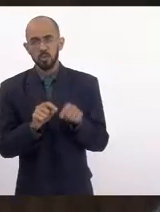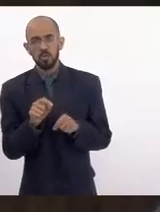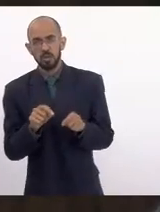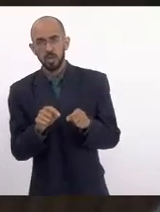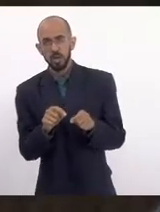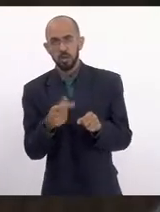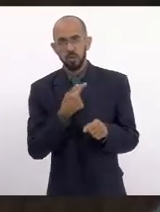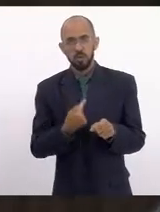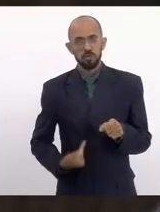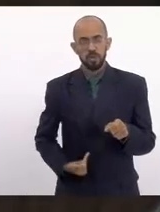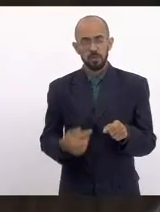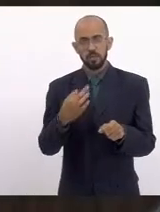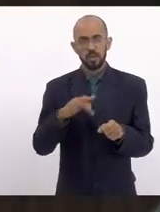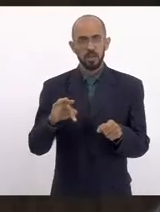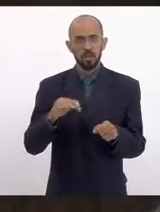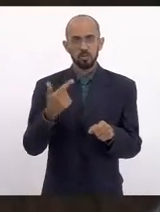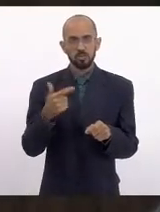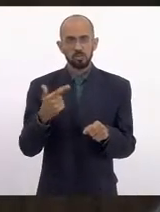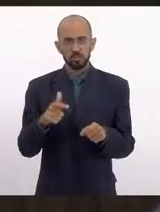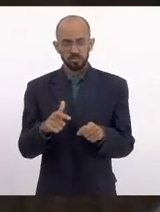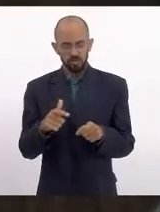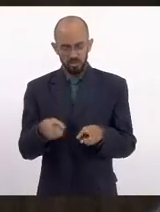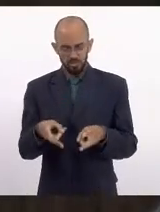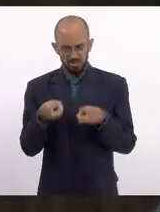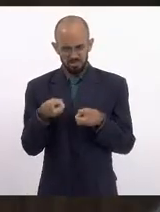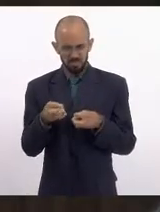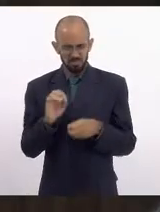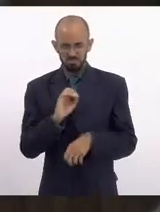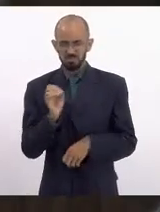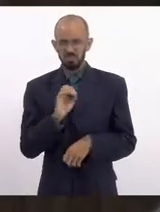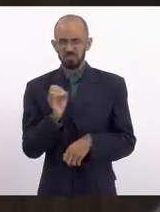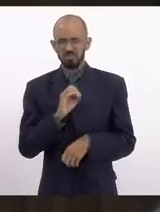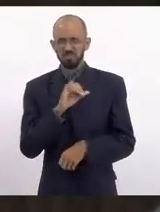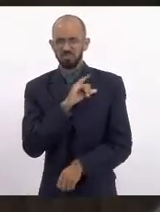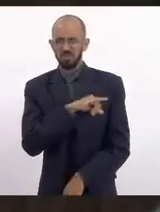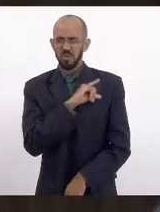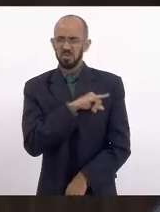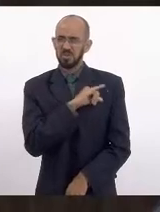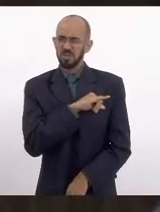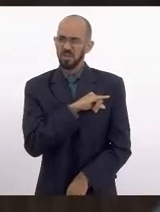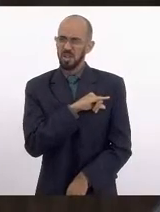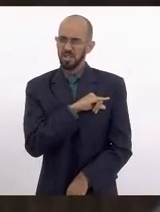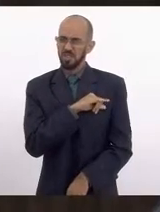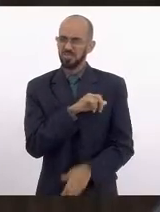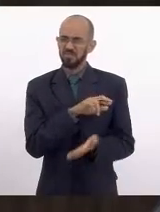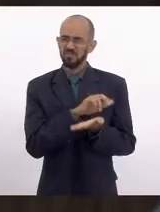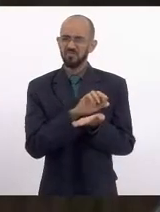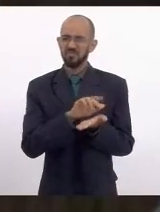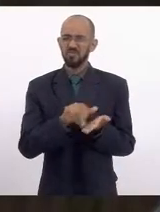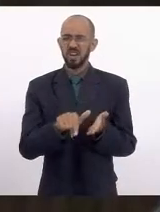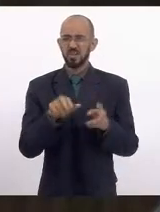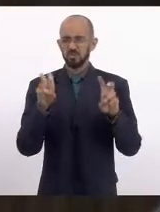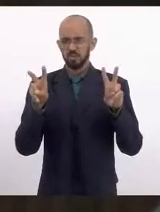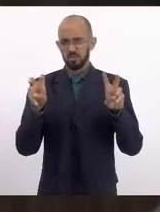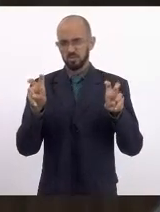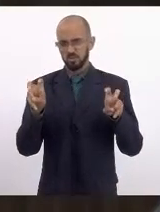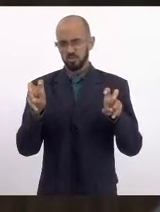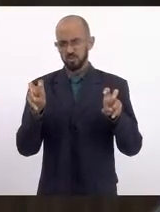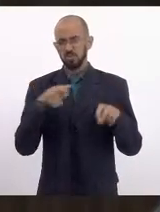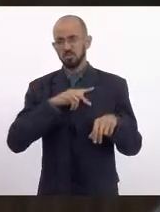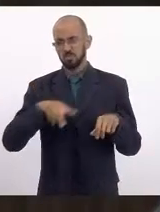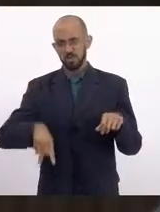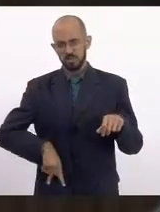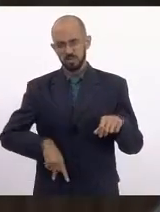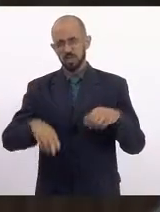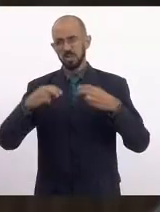governo federal não tem tido nenhuma sensibilidade com o Rio de Janeiro não é apenas essa falta não tanto Presidente quanto o